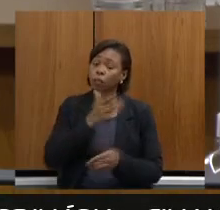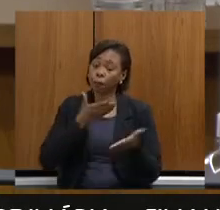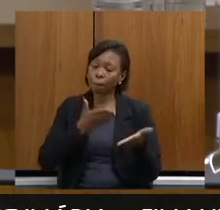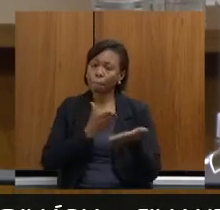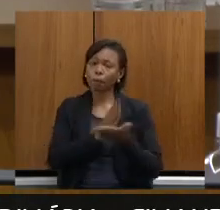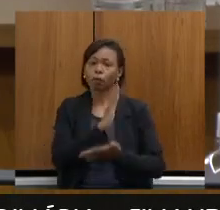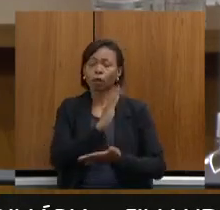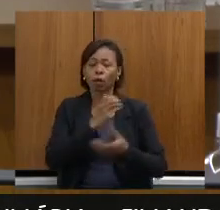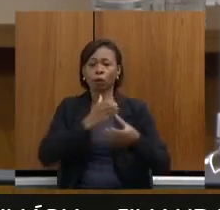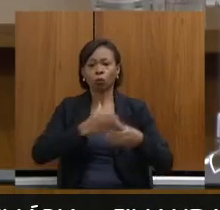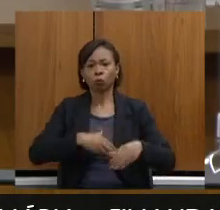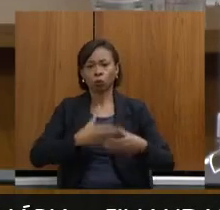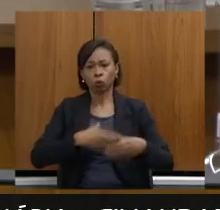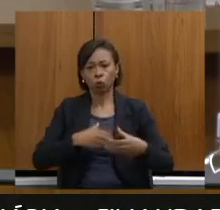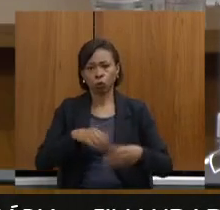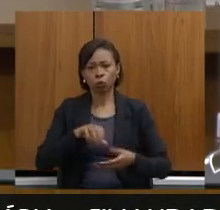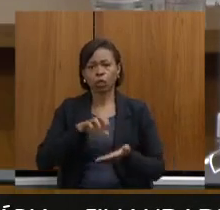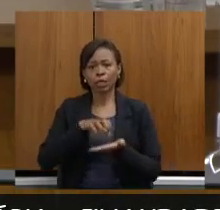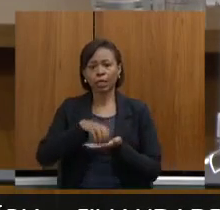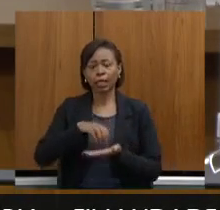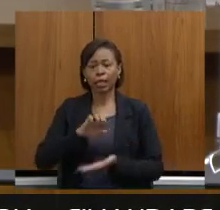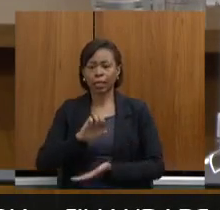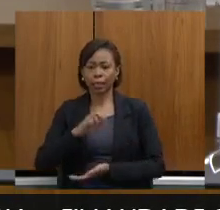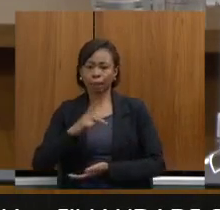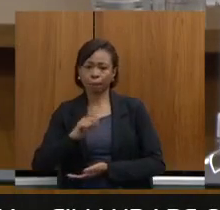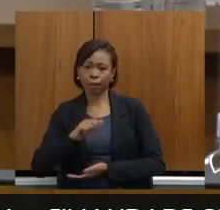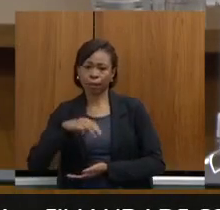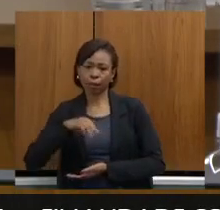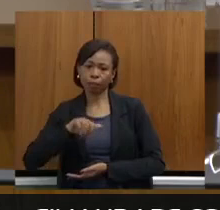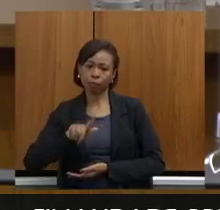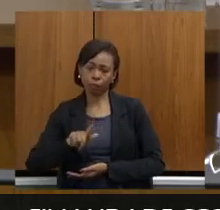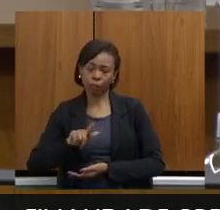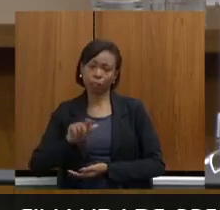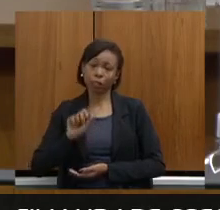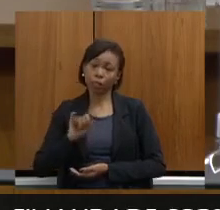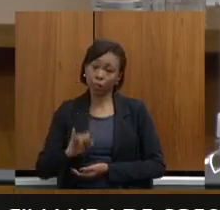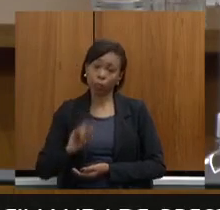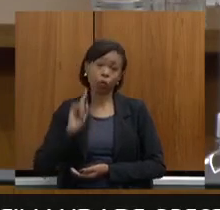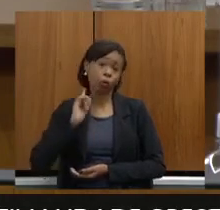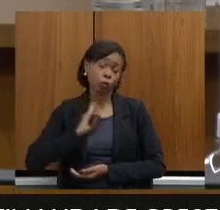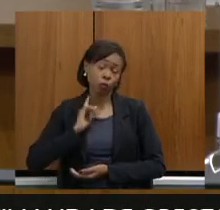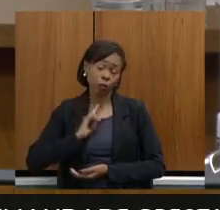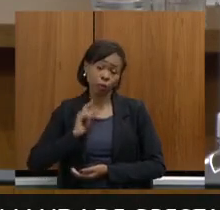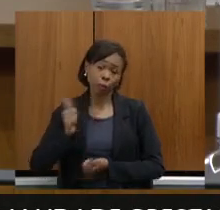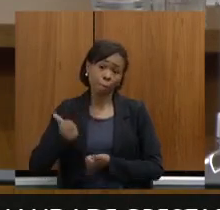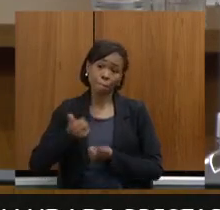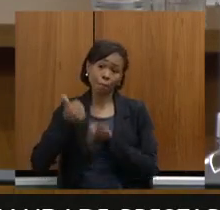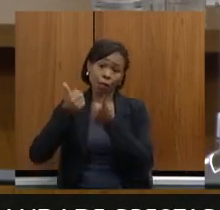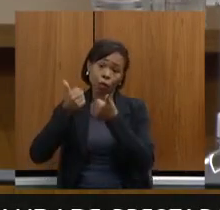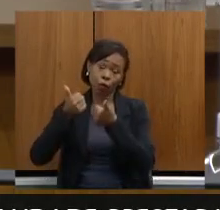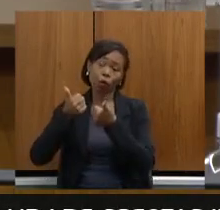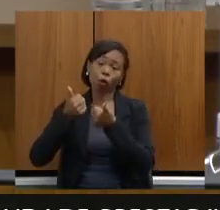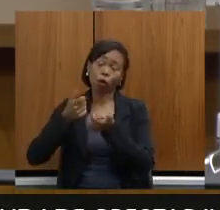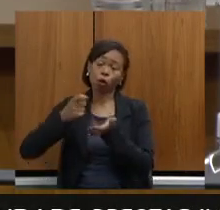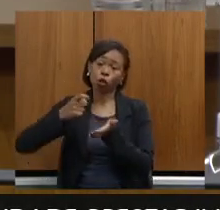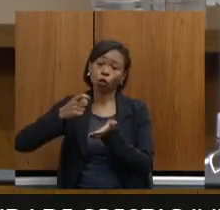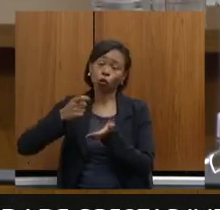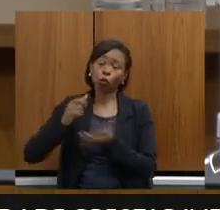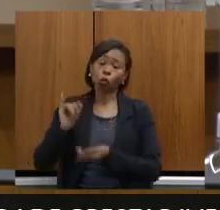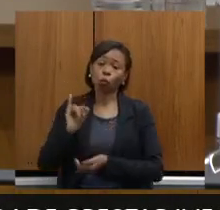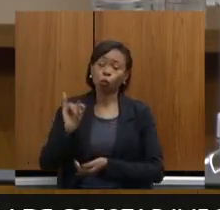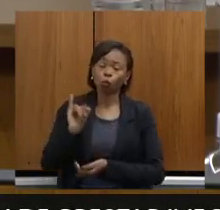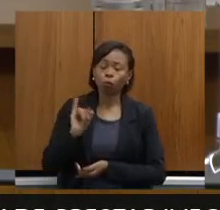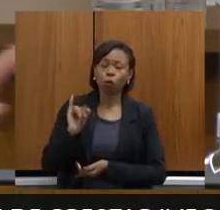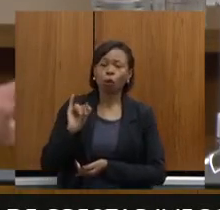aprovar o concurso de palig estando o estado numa condição fiscal melhor nós fazemos aprovada em um concurso para o